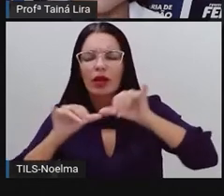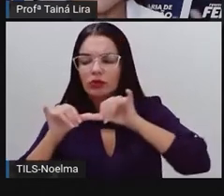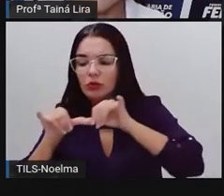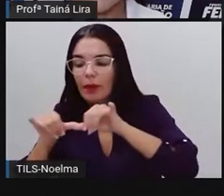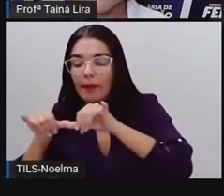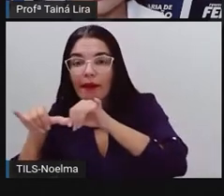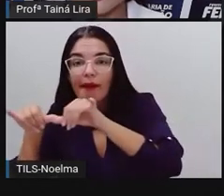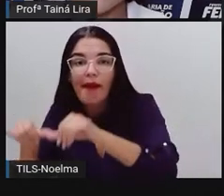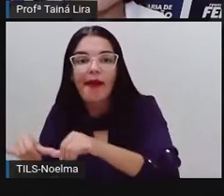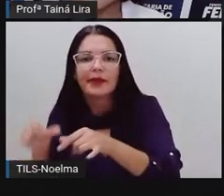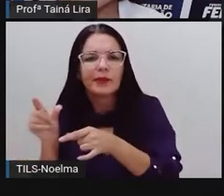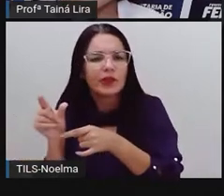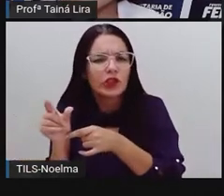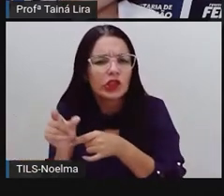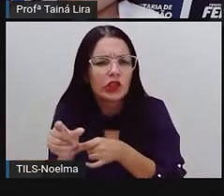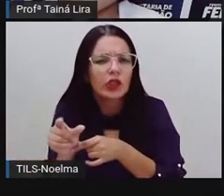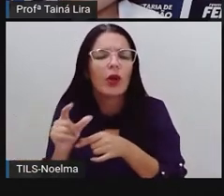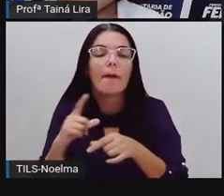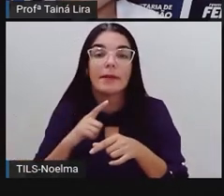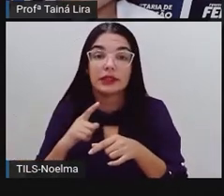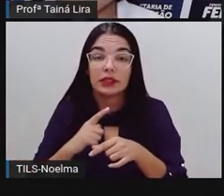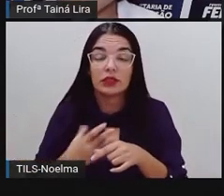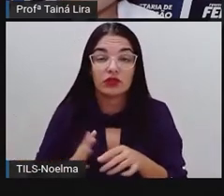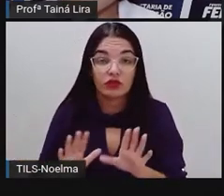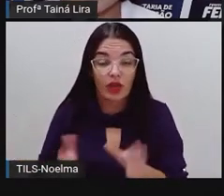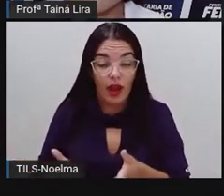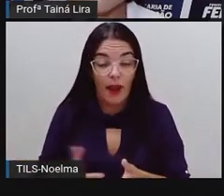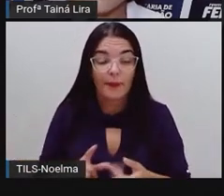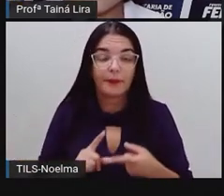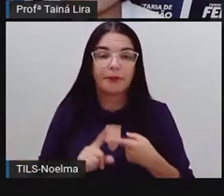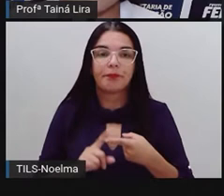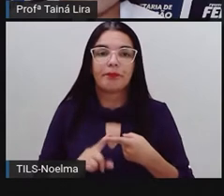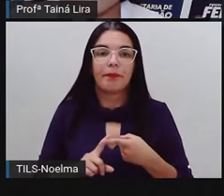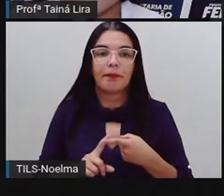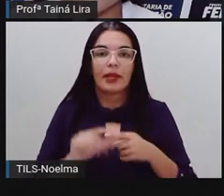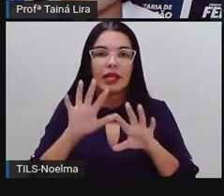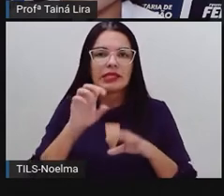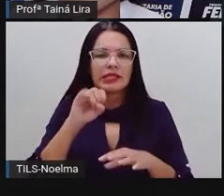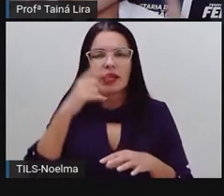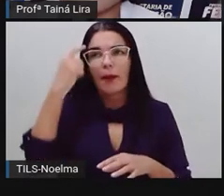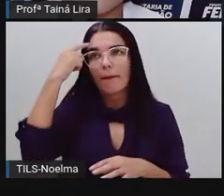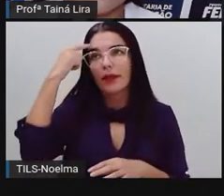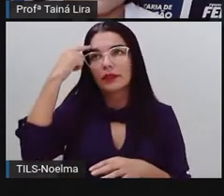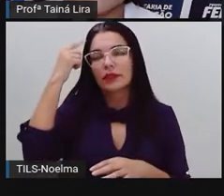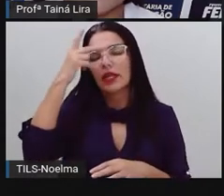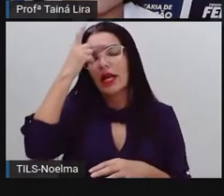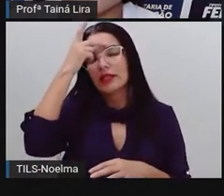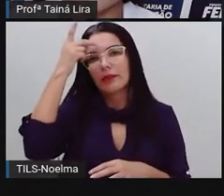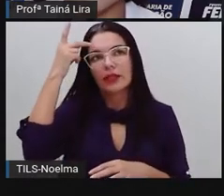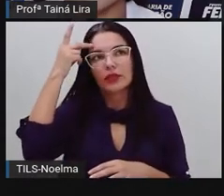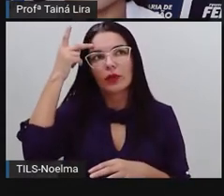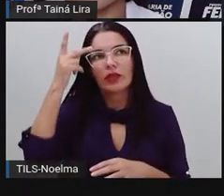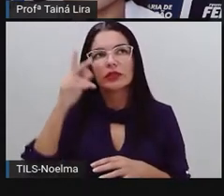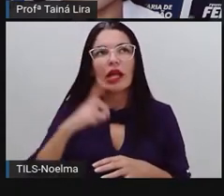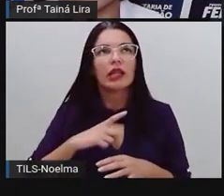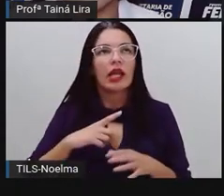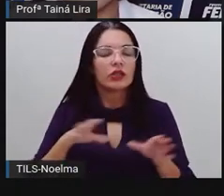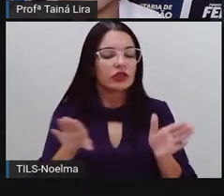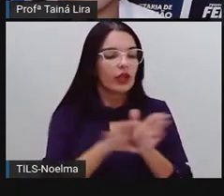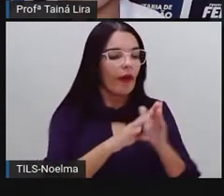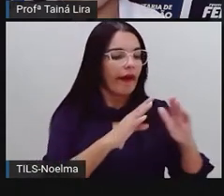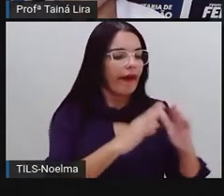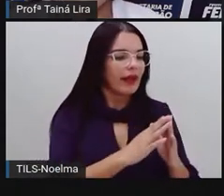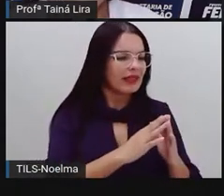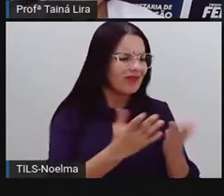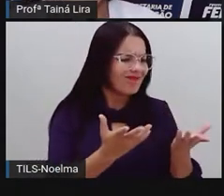produtos porque Imagine as pessoas né quando acaba alguma coisa assim em casa alguma coisa que precisa comprar rápido